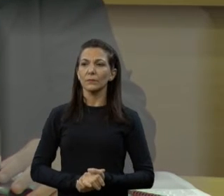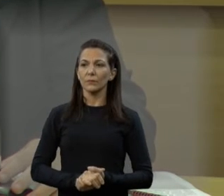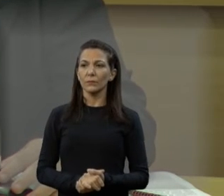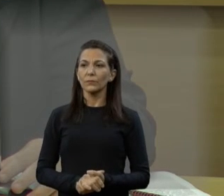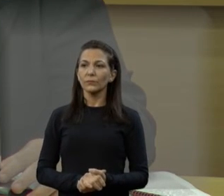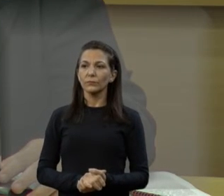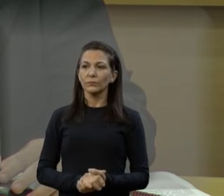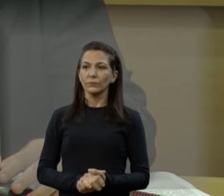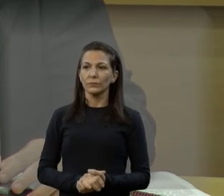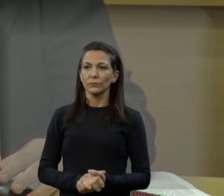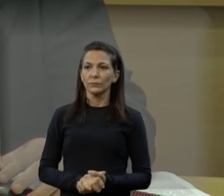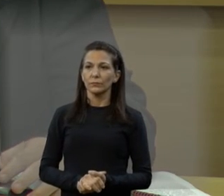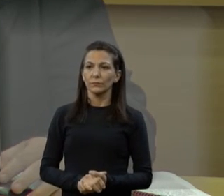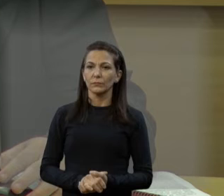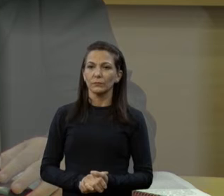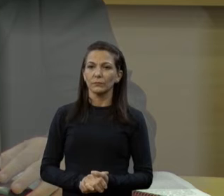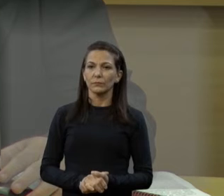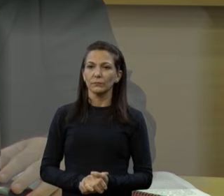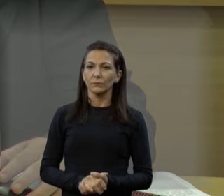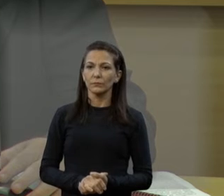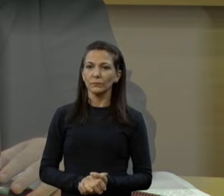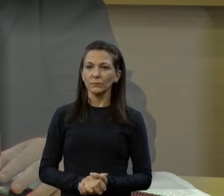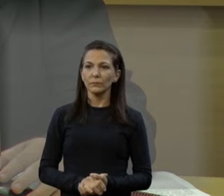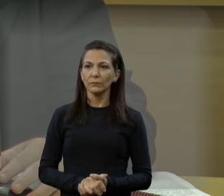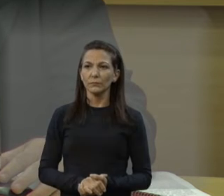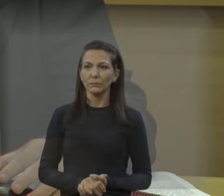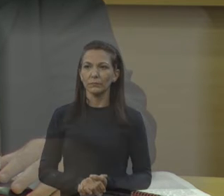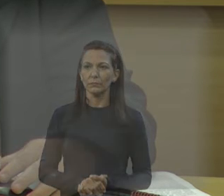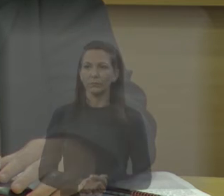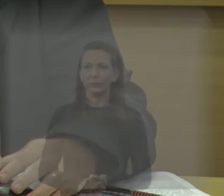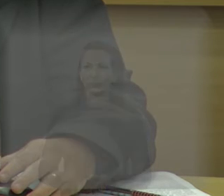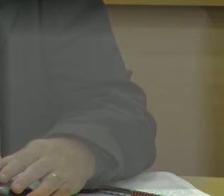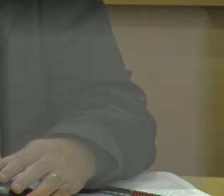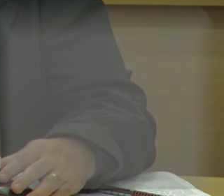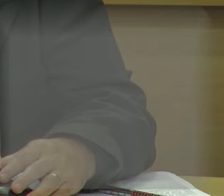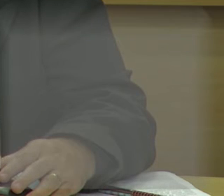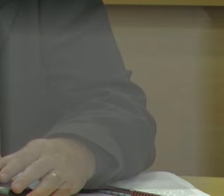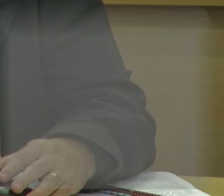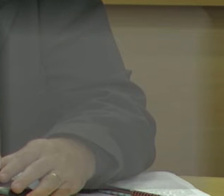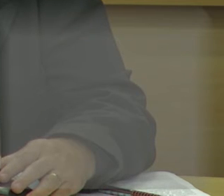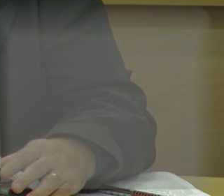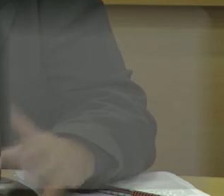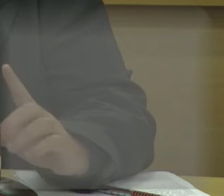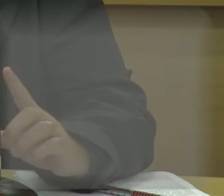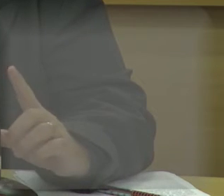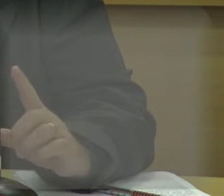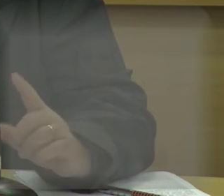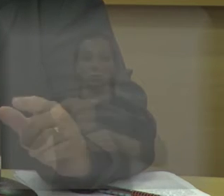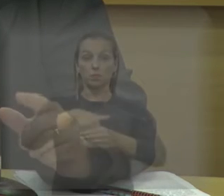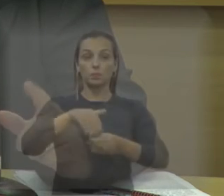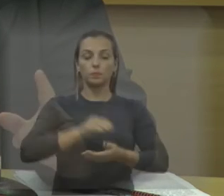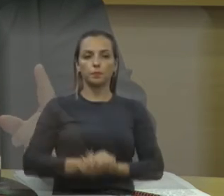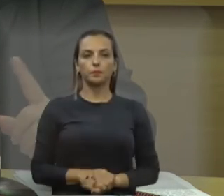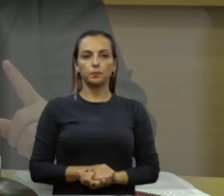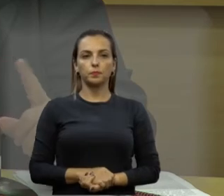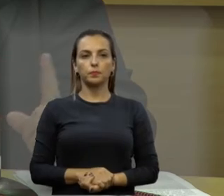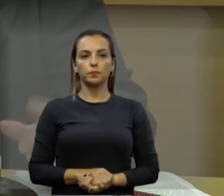E aí nós vamos colocar em votação tem